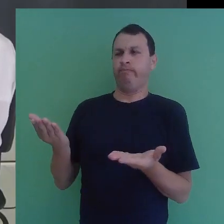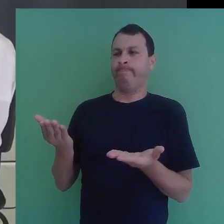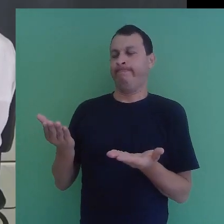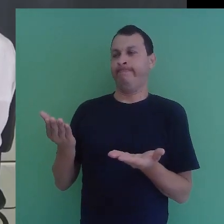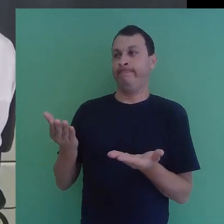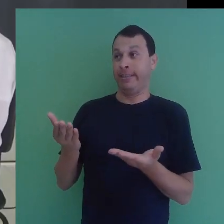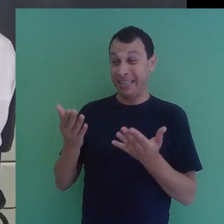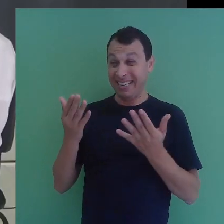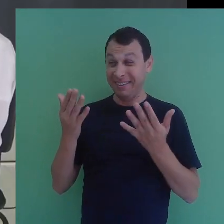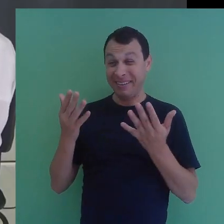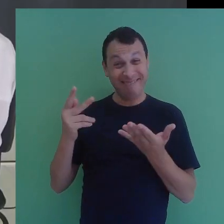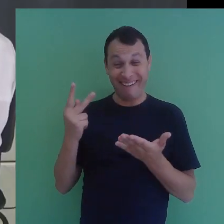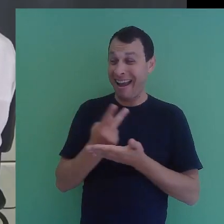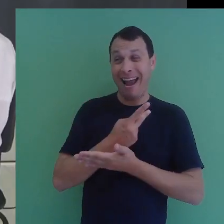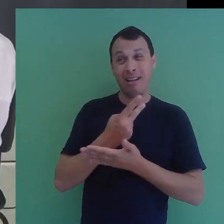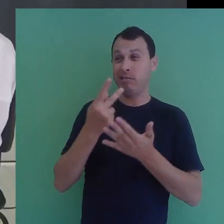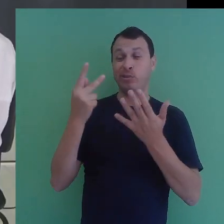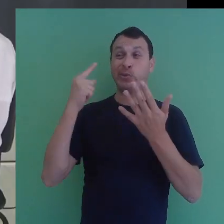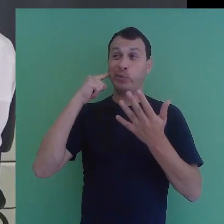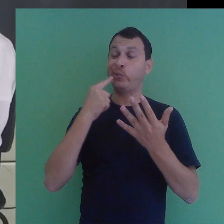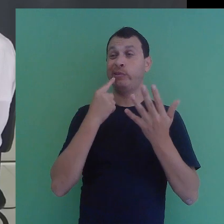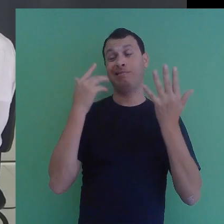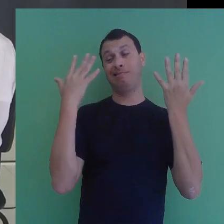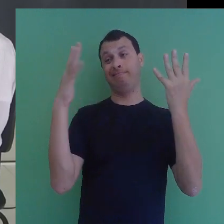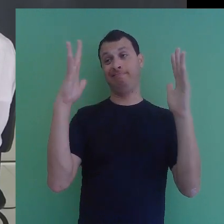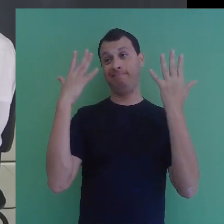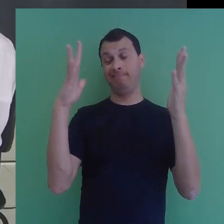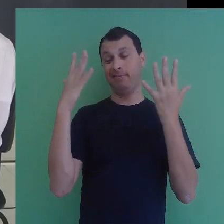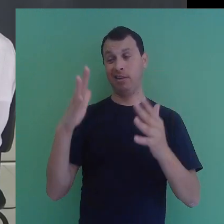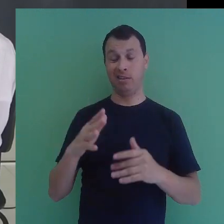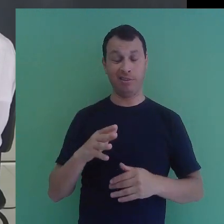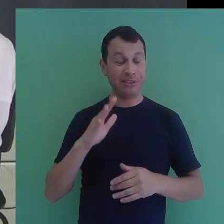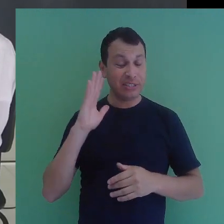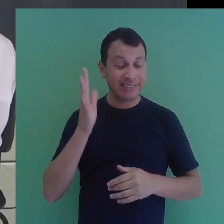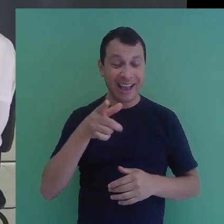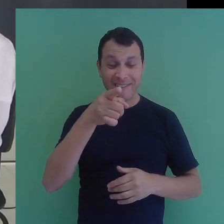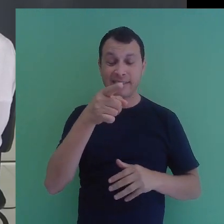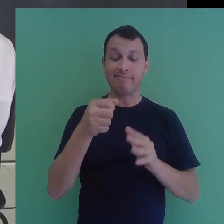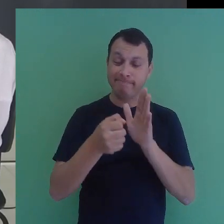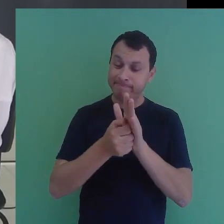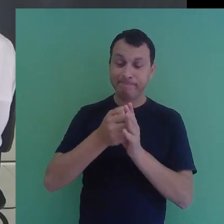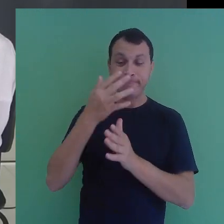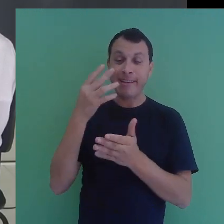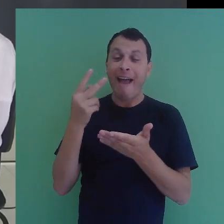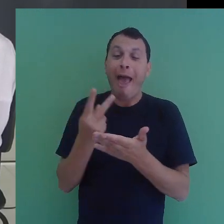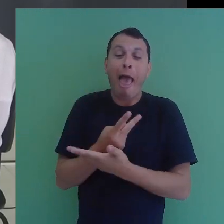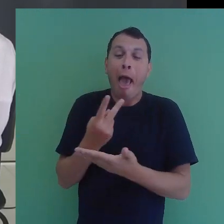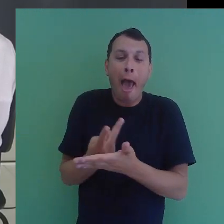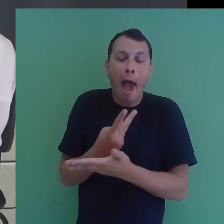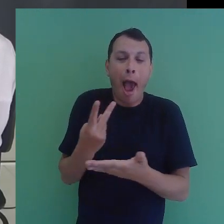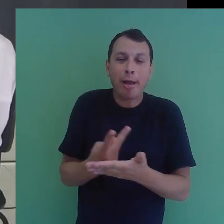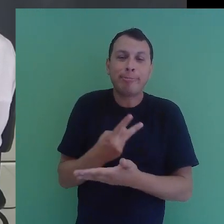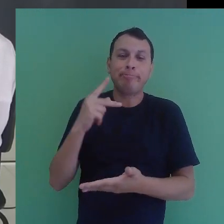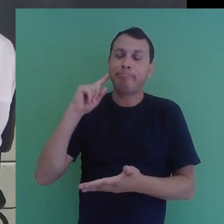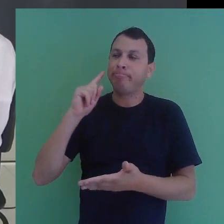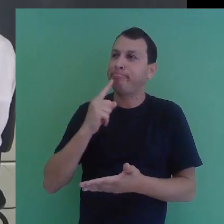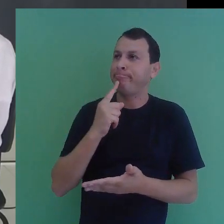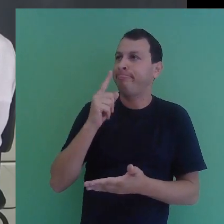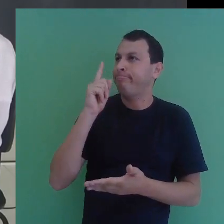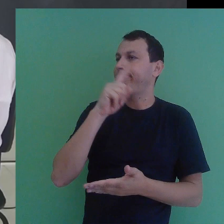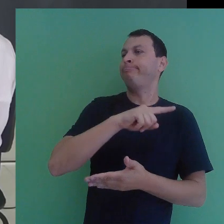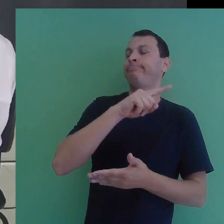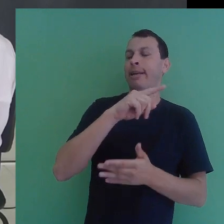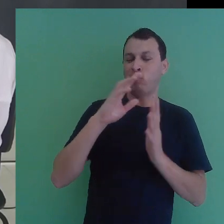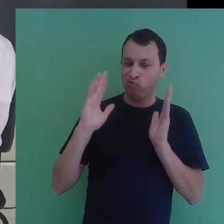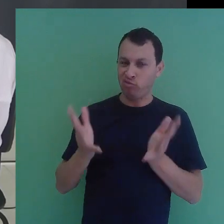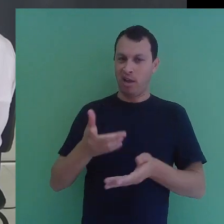queria saber se você já cometeu alguma gafe com surdos na comunicação com eles. Sim, muitas vezes. No início, muito